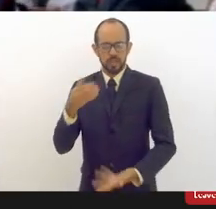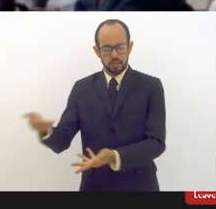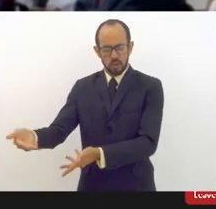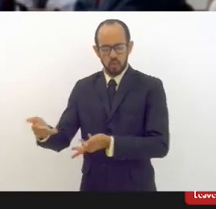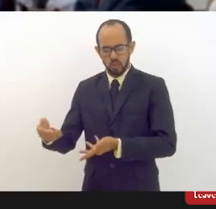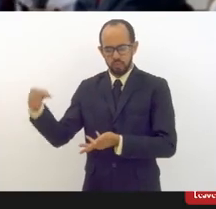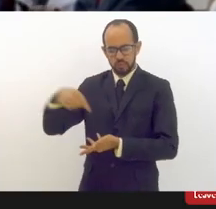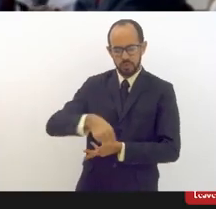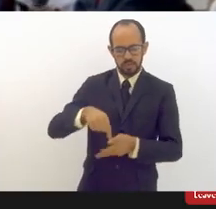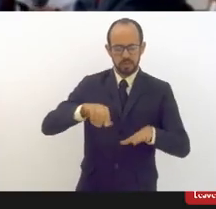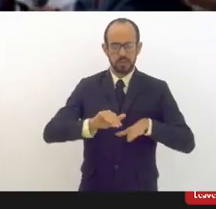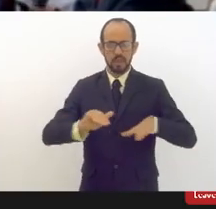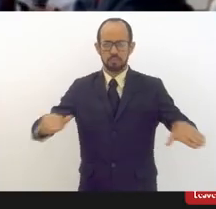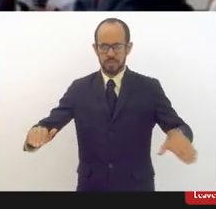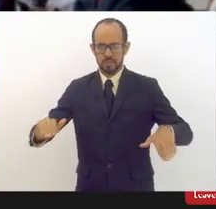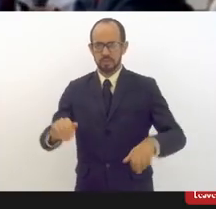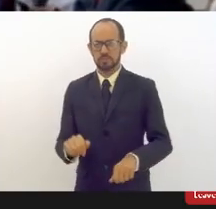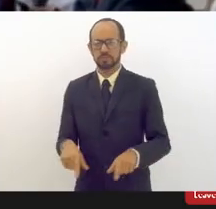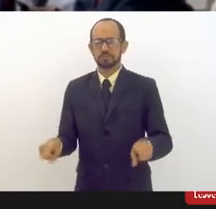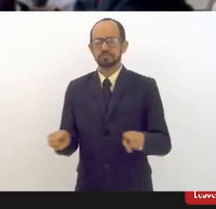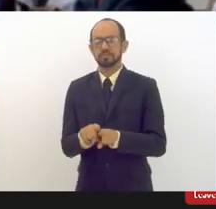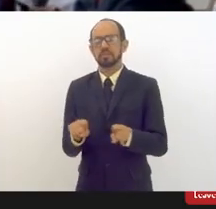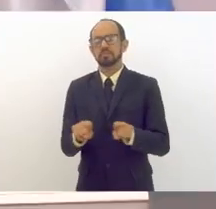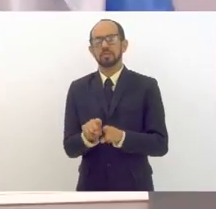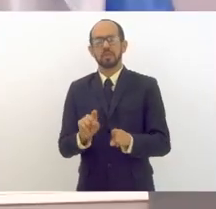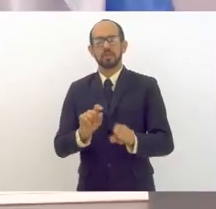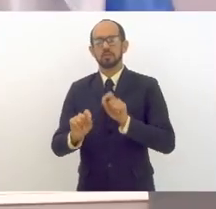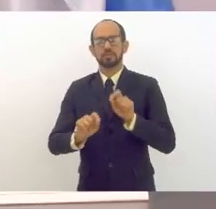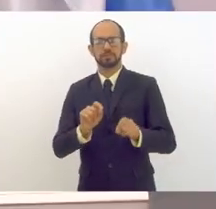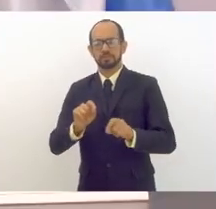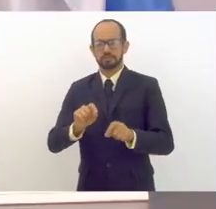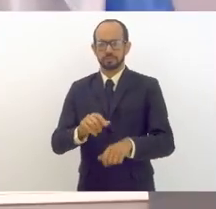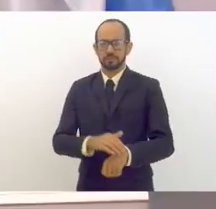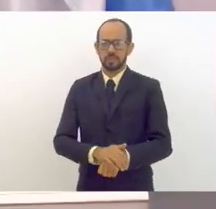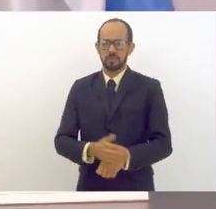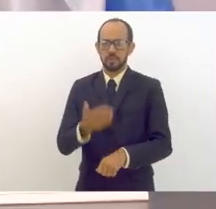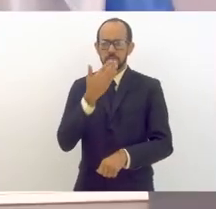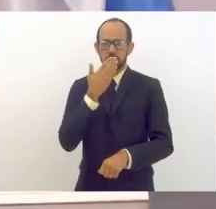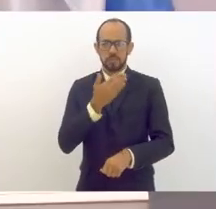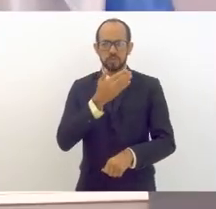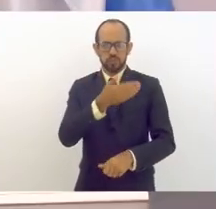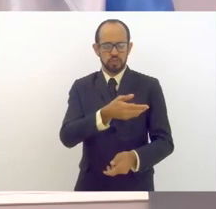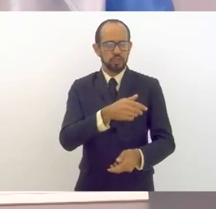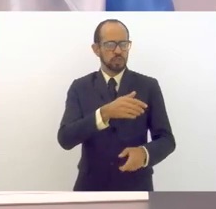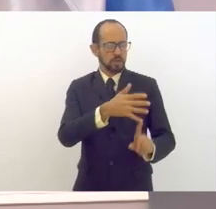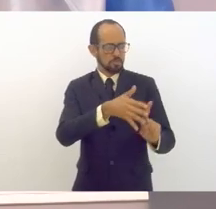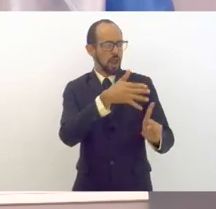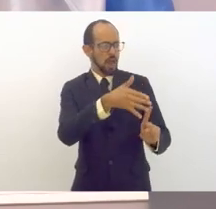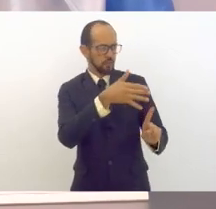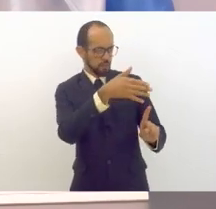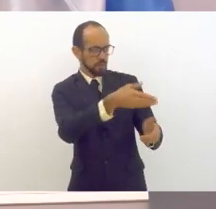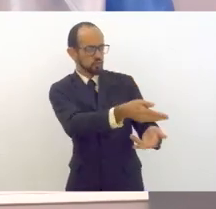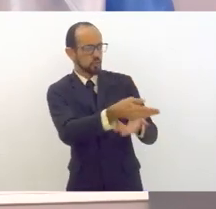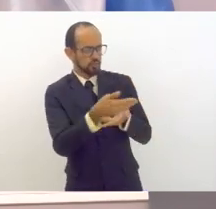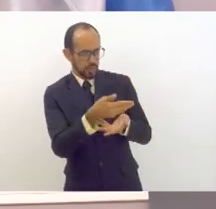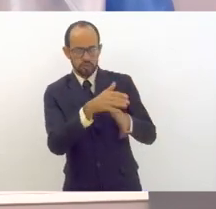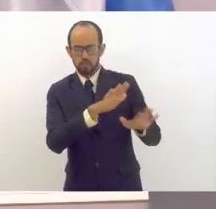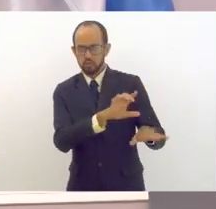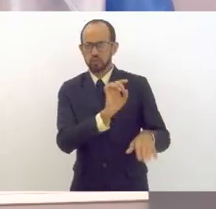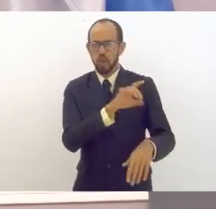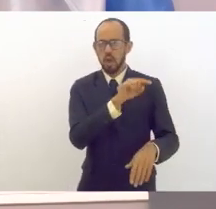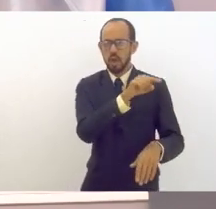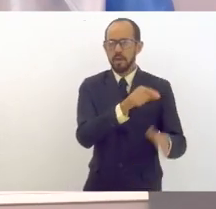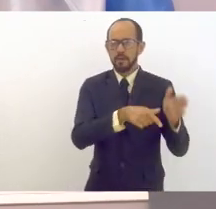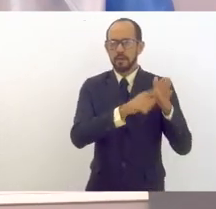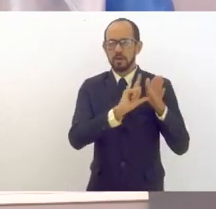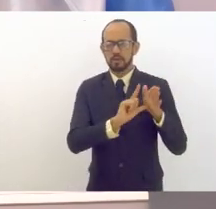mesa. E... bom, vou passar a palavra aqui para o nosso convidado, só queria fazer um destaque antes, que acabou